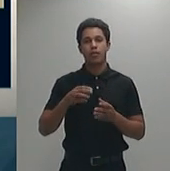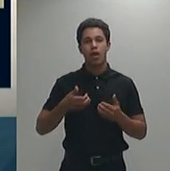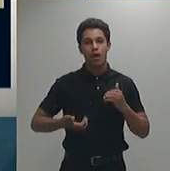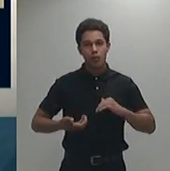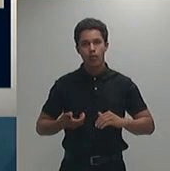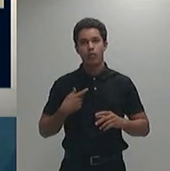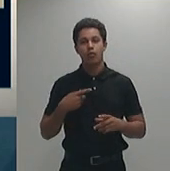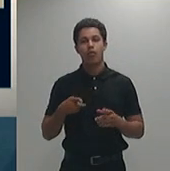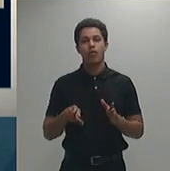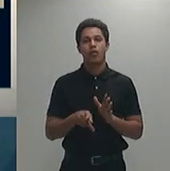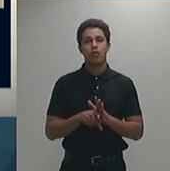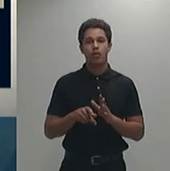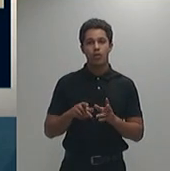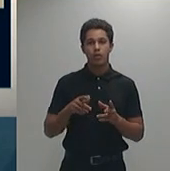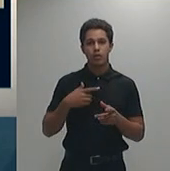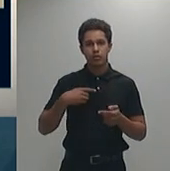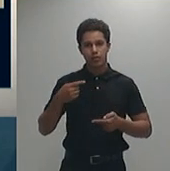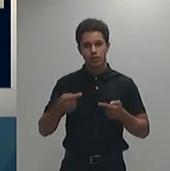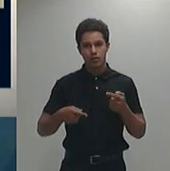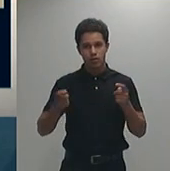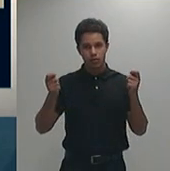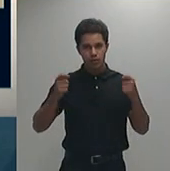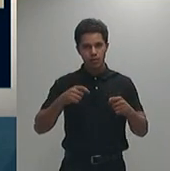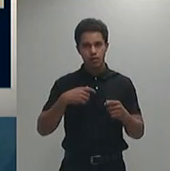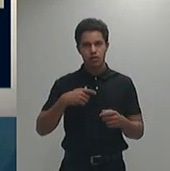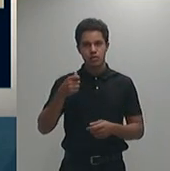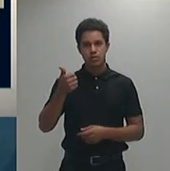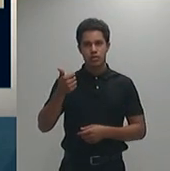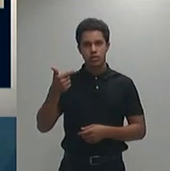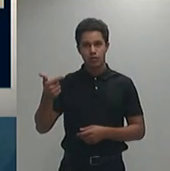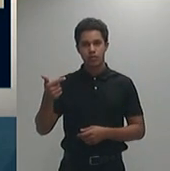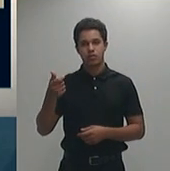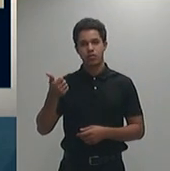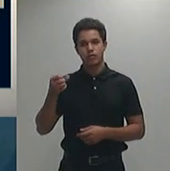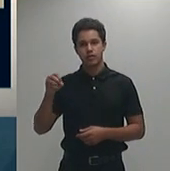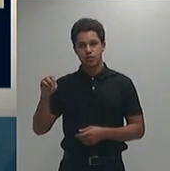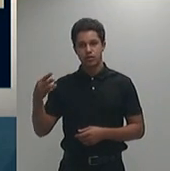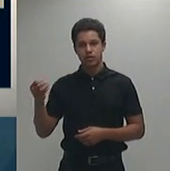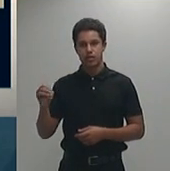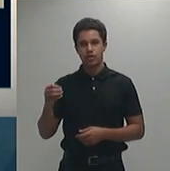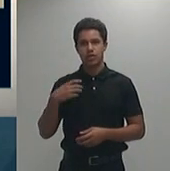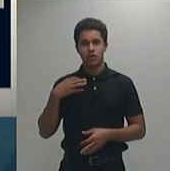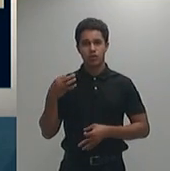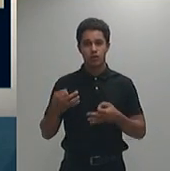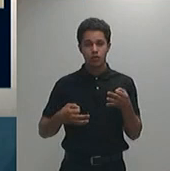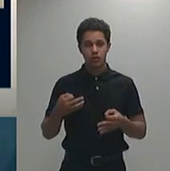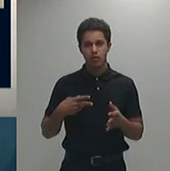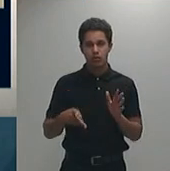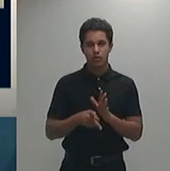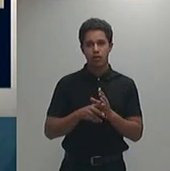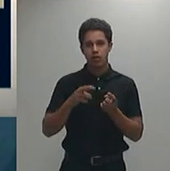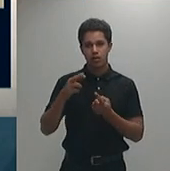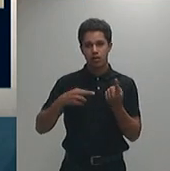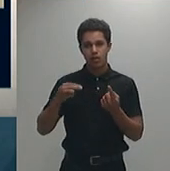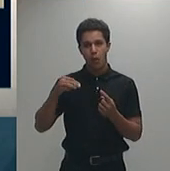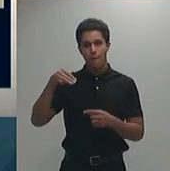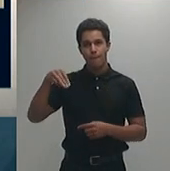competência 111 230 relatora ministra Nancy andrighi julgado em maio de 2013